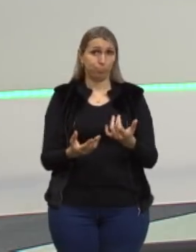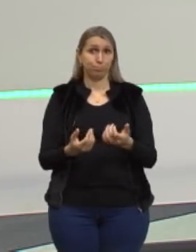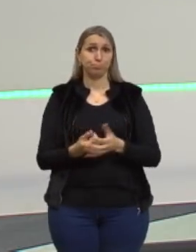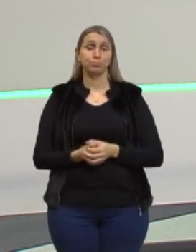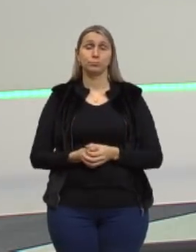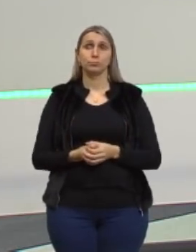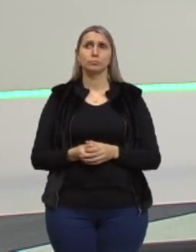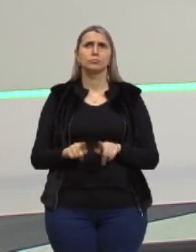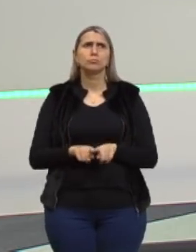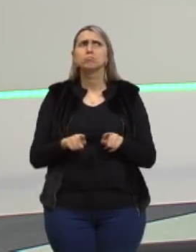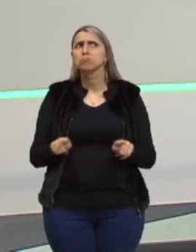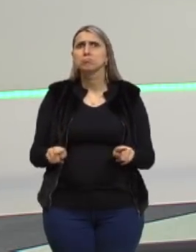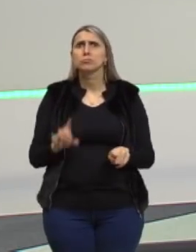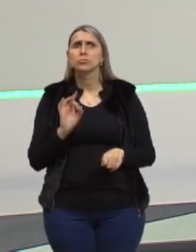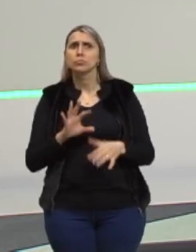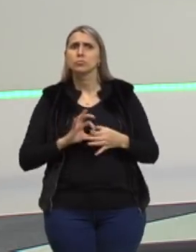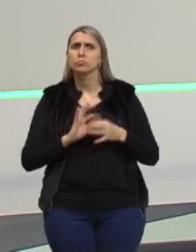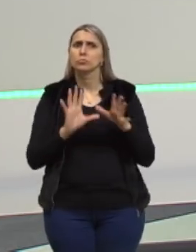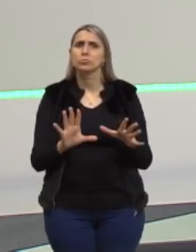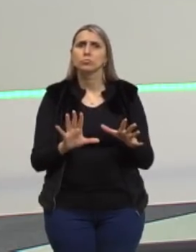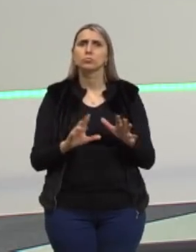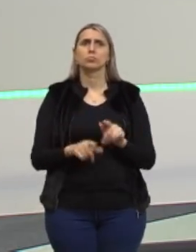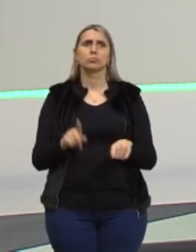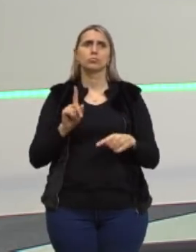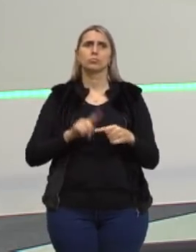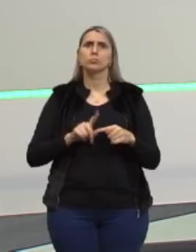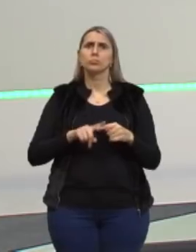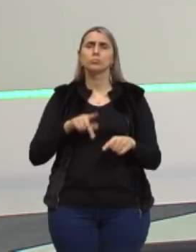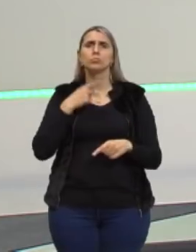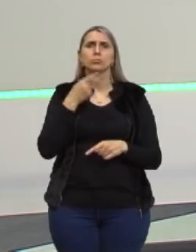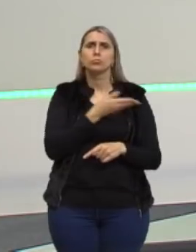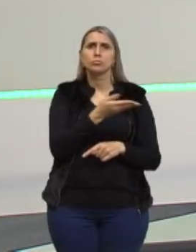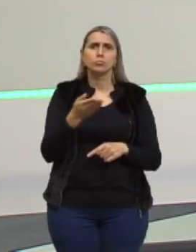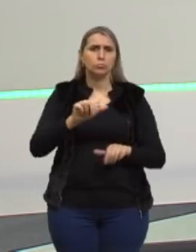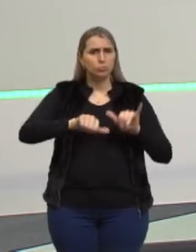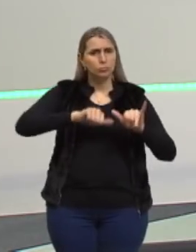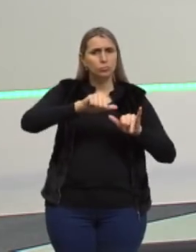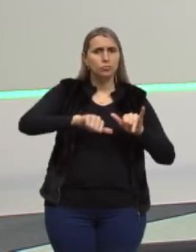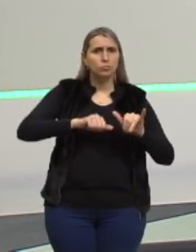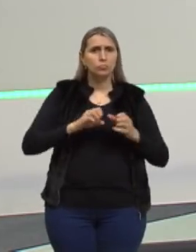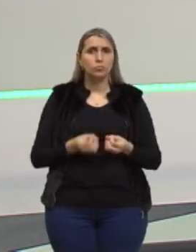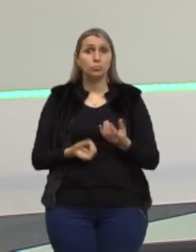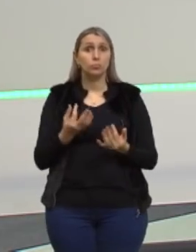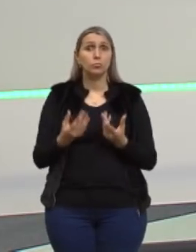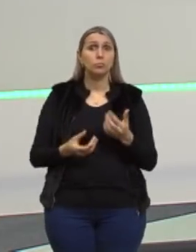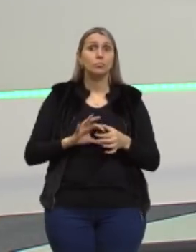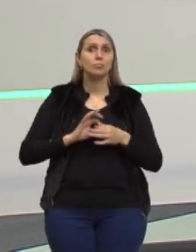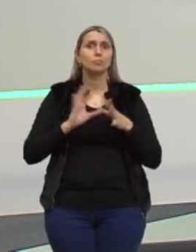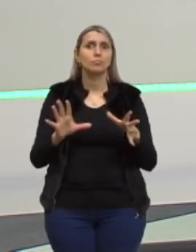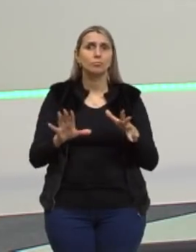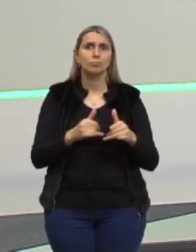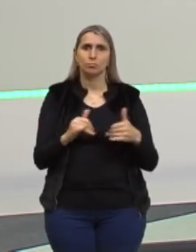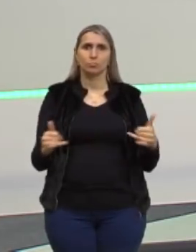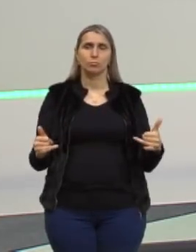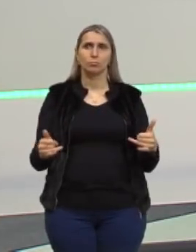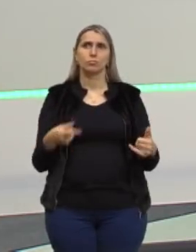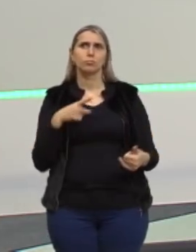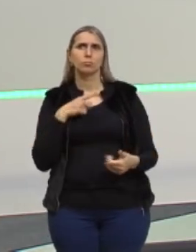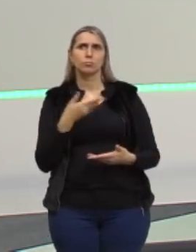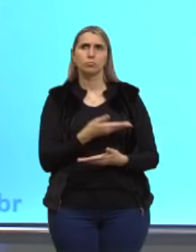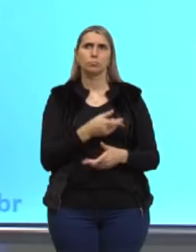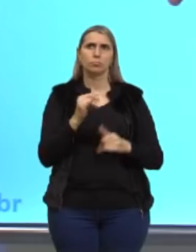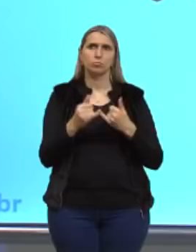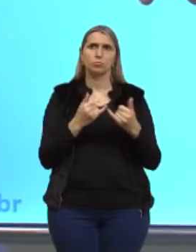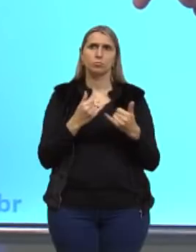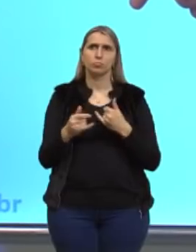uma reação de combustão mas por que só liberada porque eu já disse para vocês que as reações de combustão liberam energia então tem aqui ó por